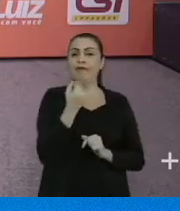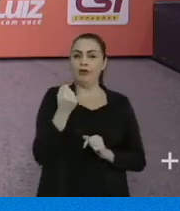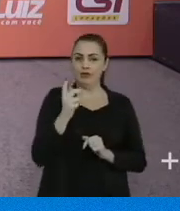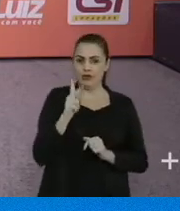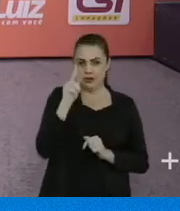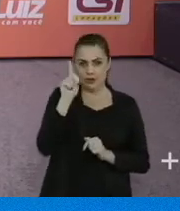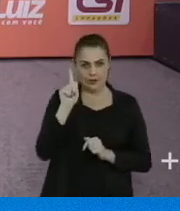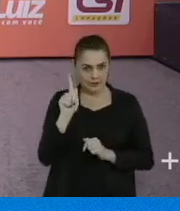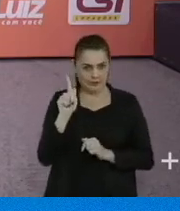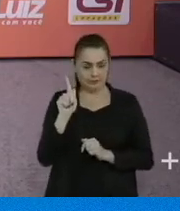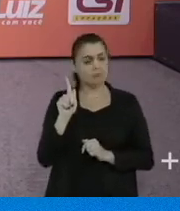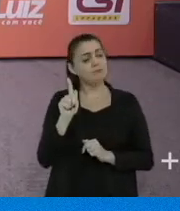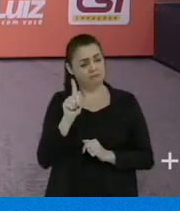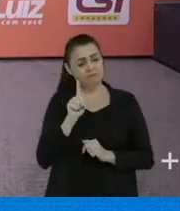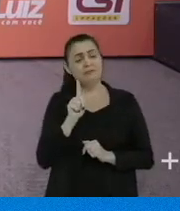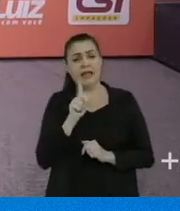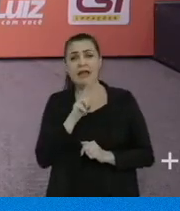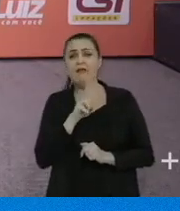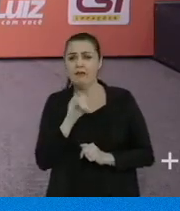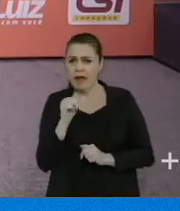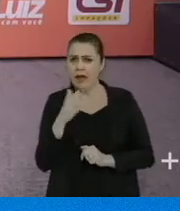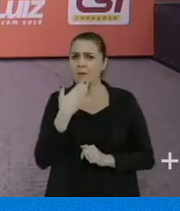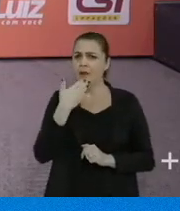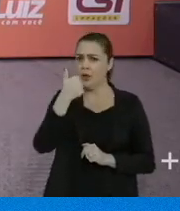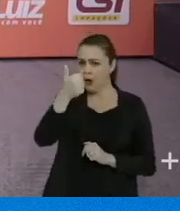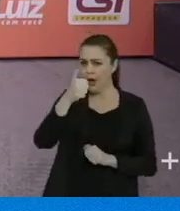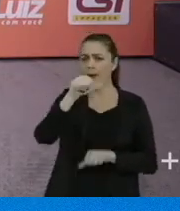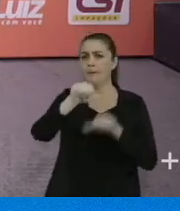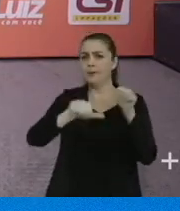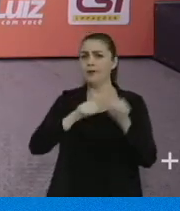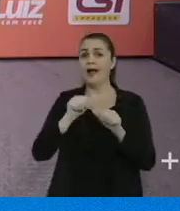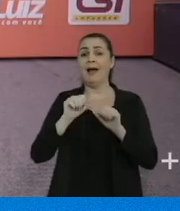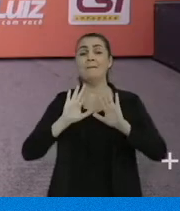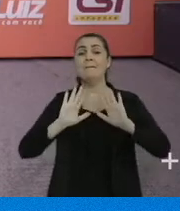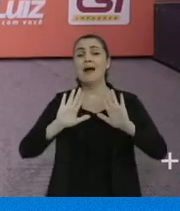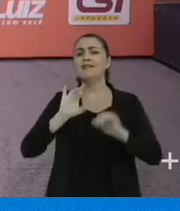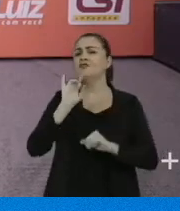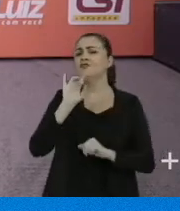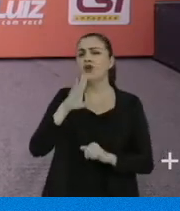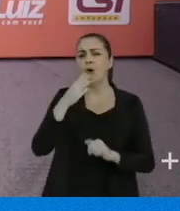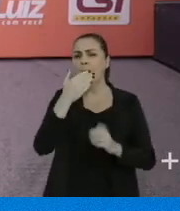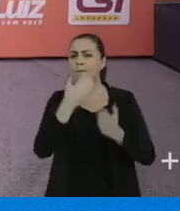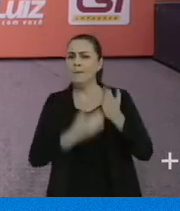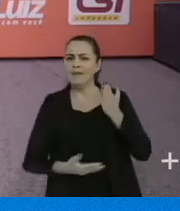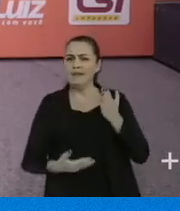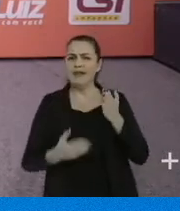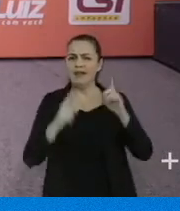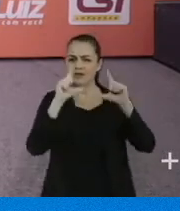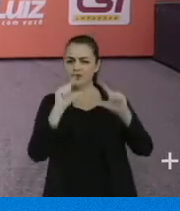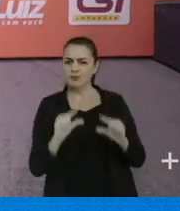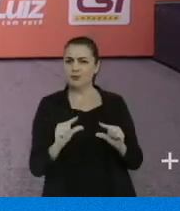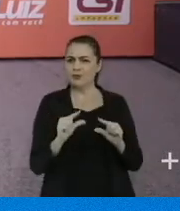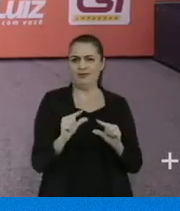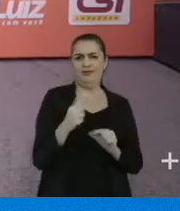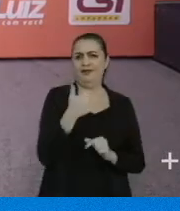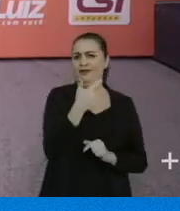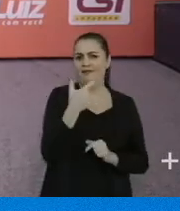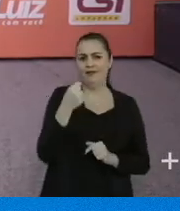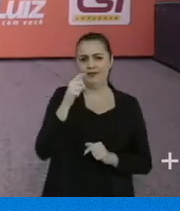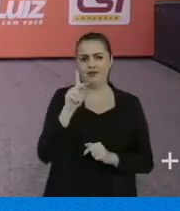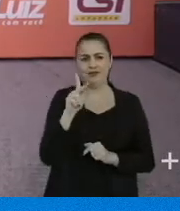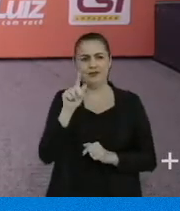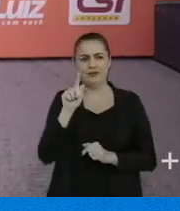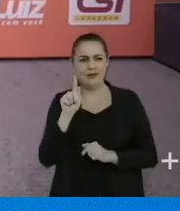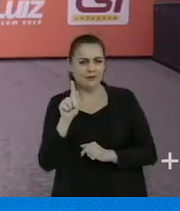vai melhorar, mas só perder 20 quilos sem promover, sem deixar essa